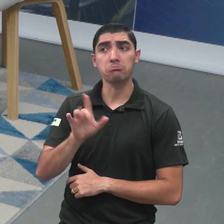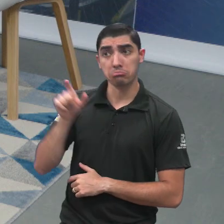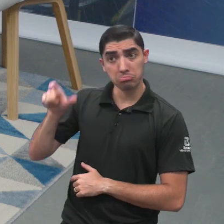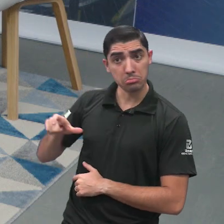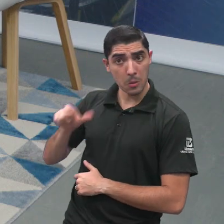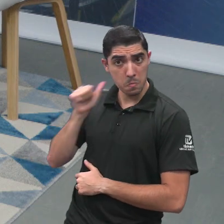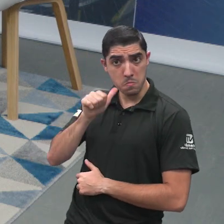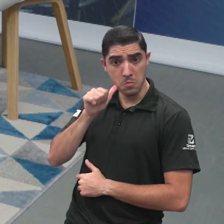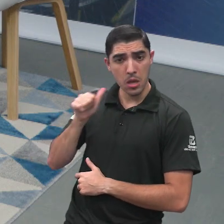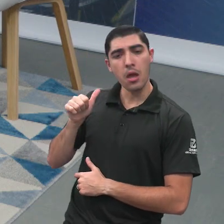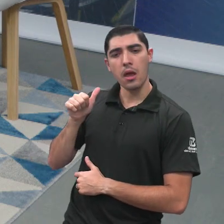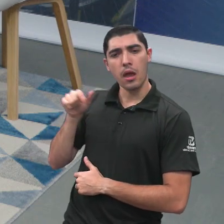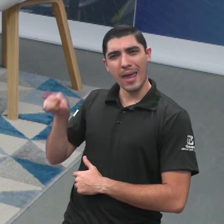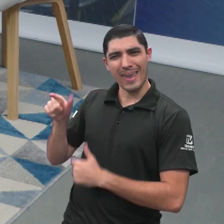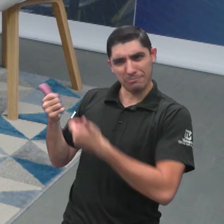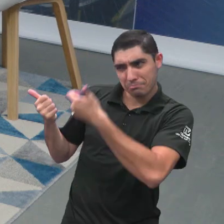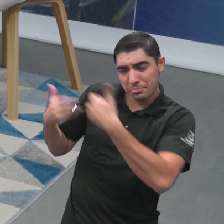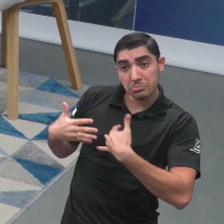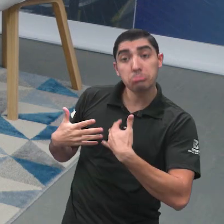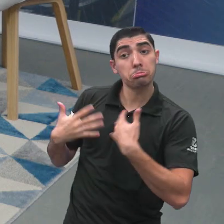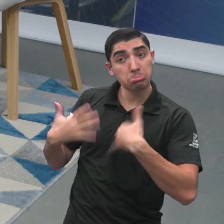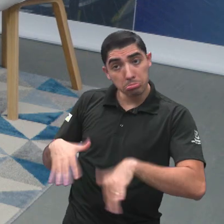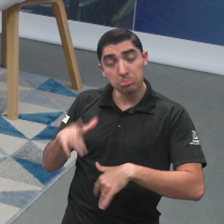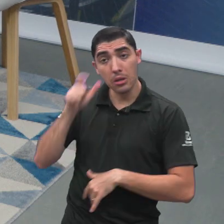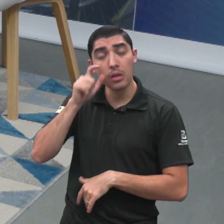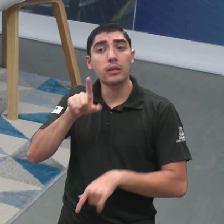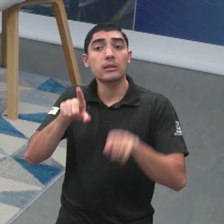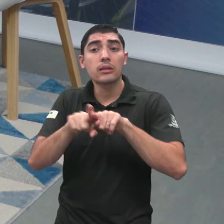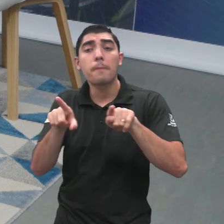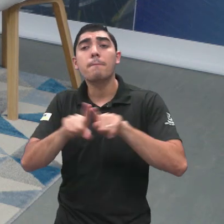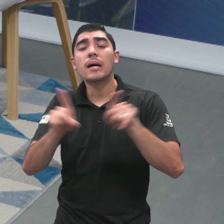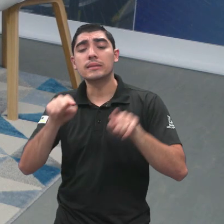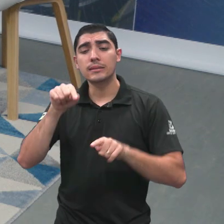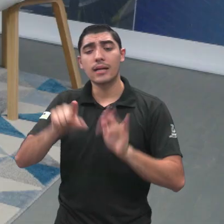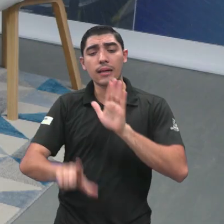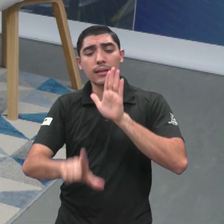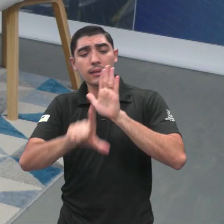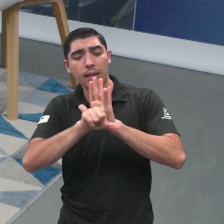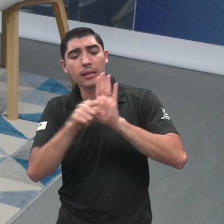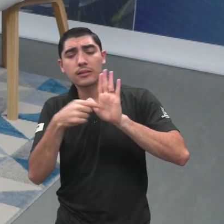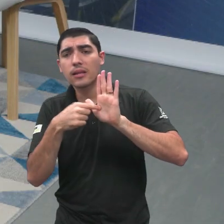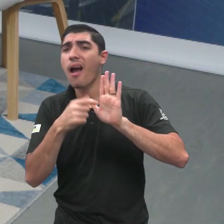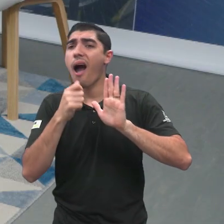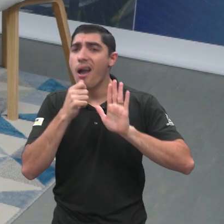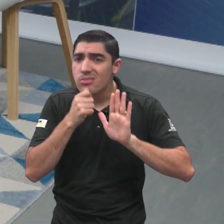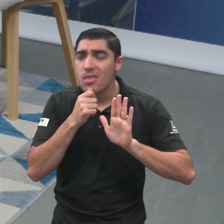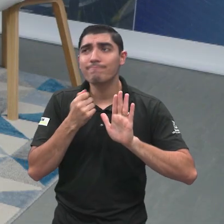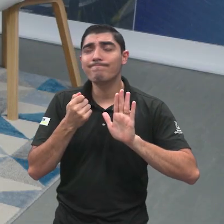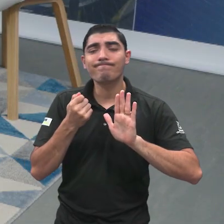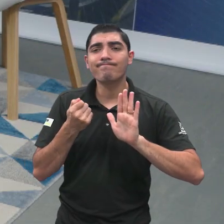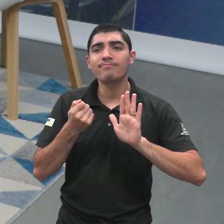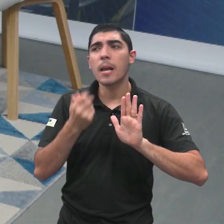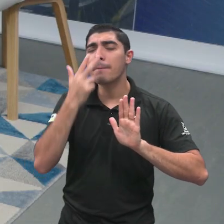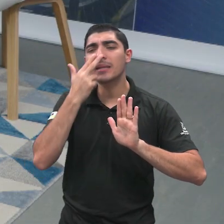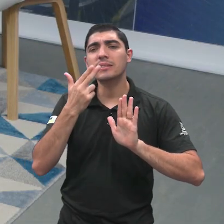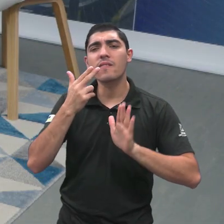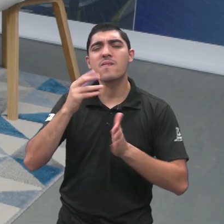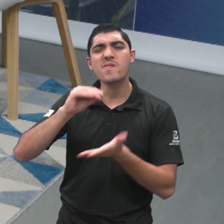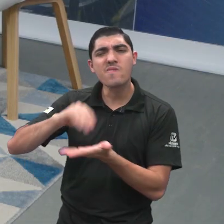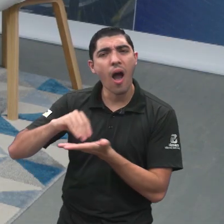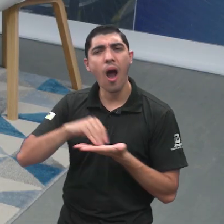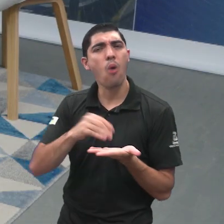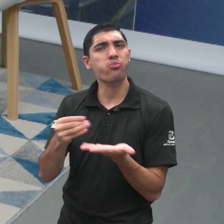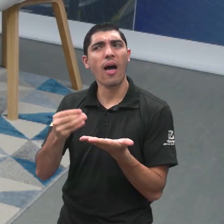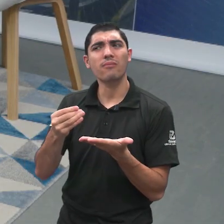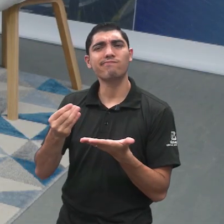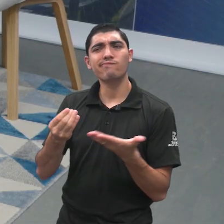guarda compartilhada prevista em lei, né? Por que ela ainda não funciona de forma equilibrada